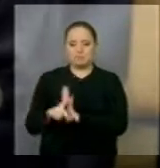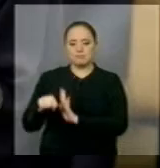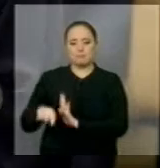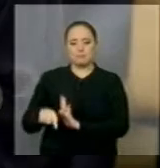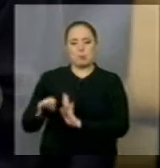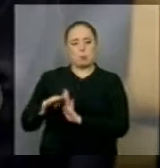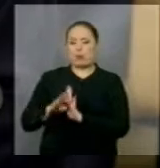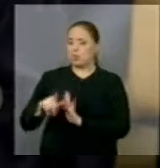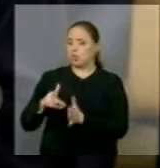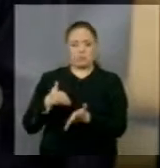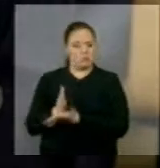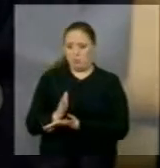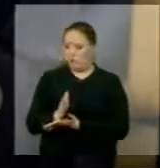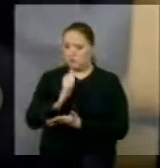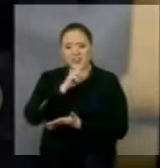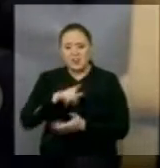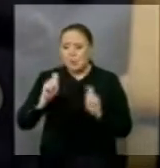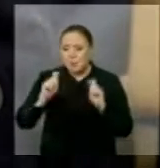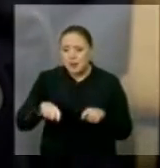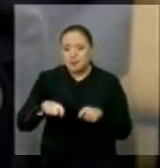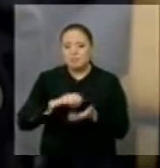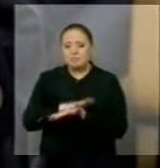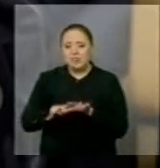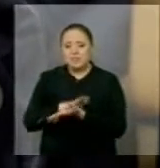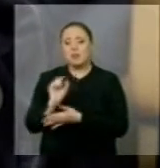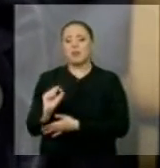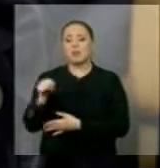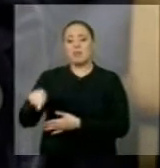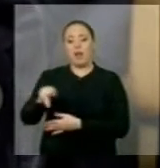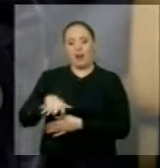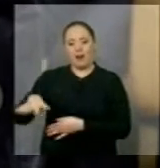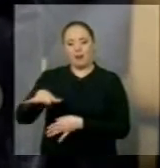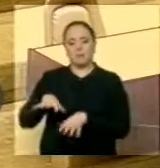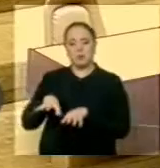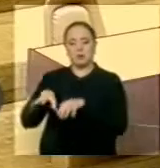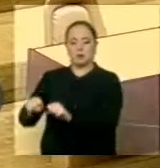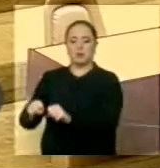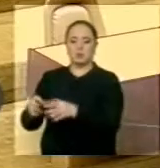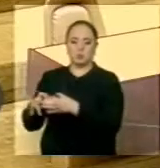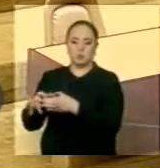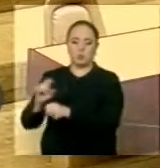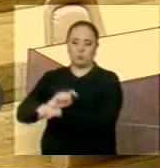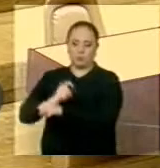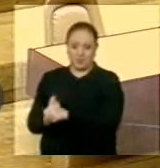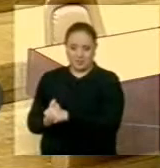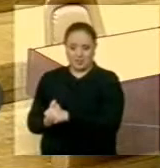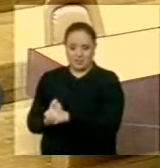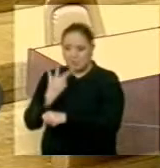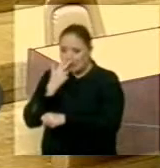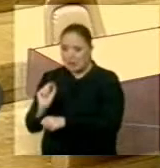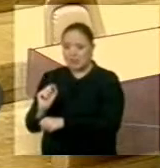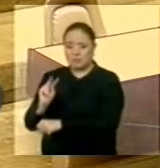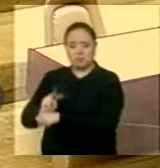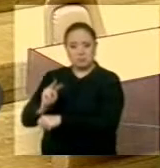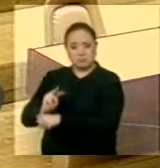não regularizou e não permitiu em nenhum momento que essas áreas ocupadas por esses remanescentes quilombolas fossem